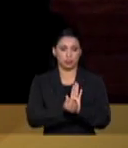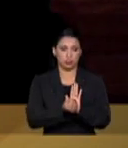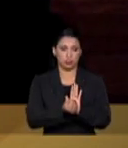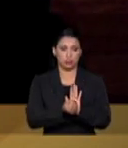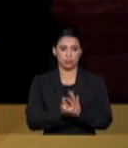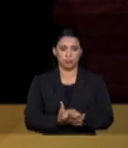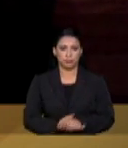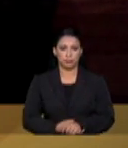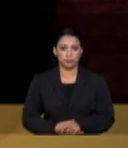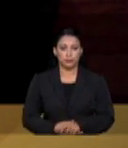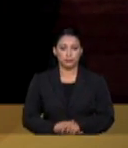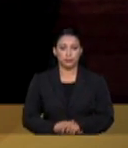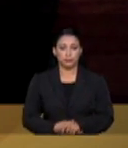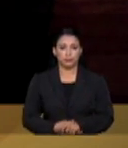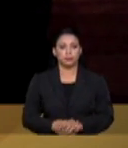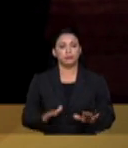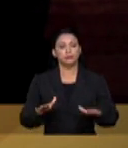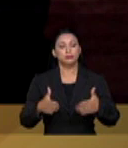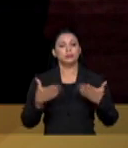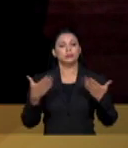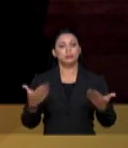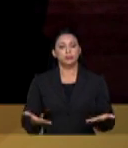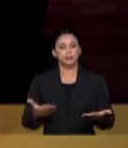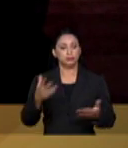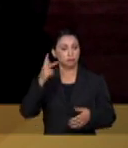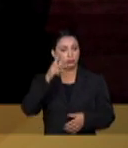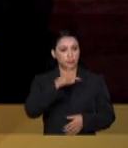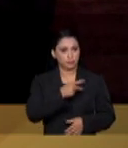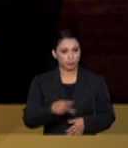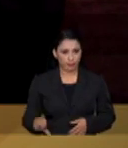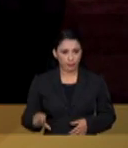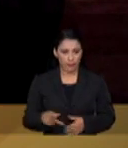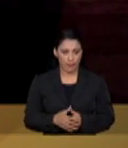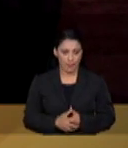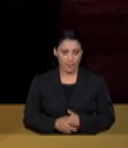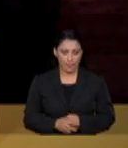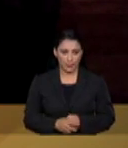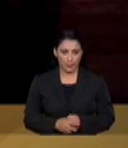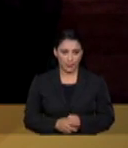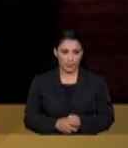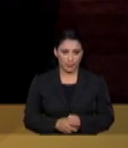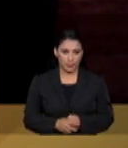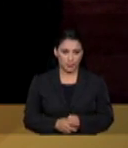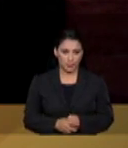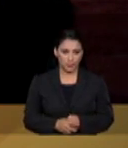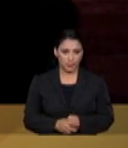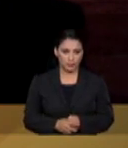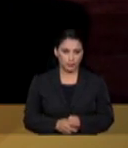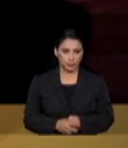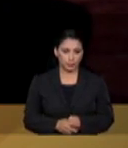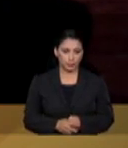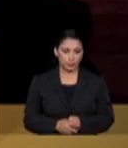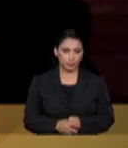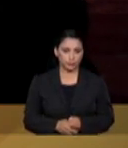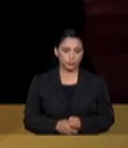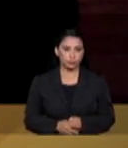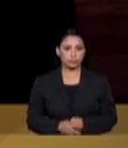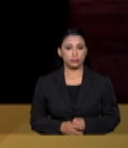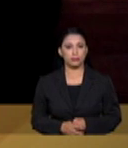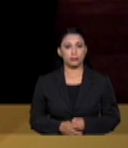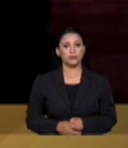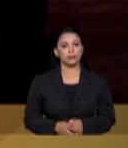e ir para tanto seu presidente há como afirmar